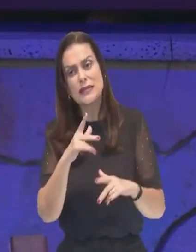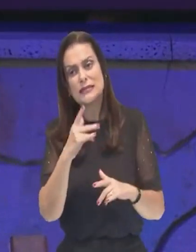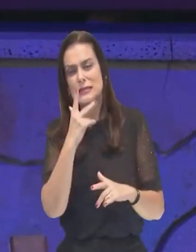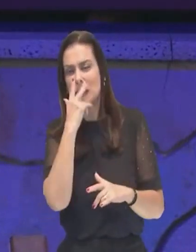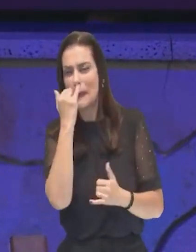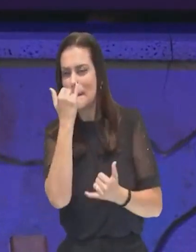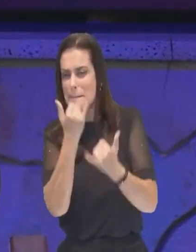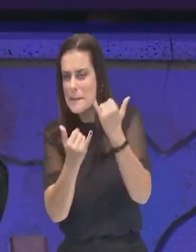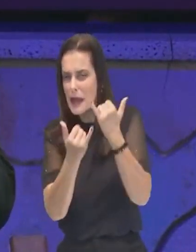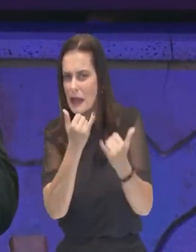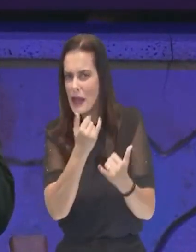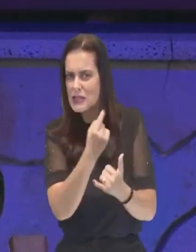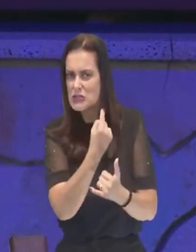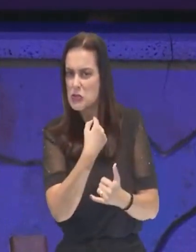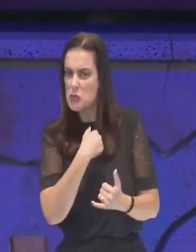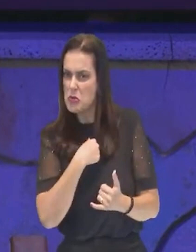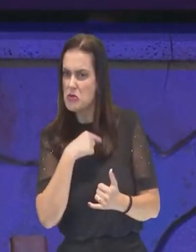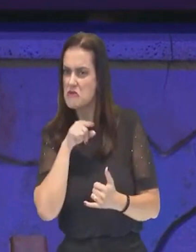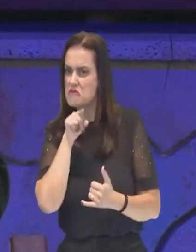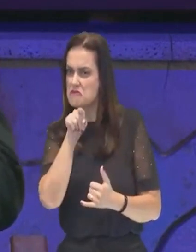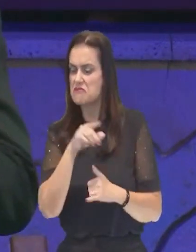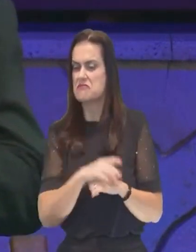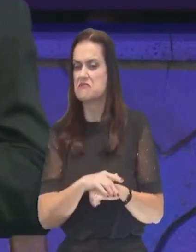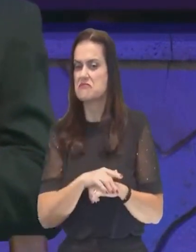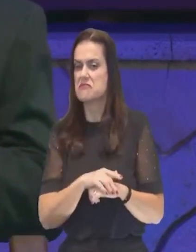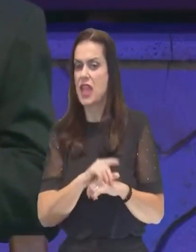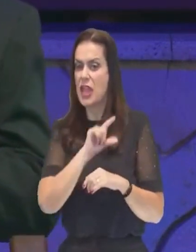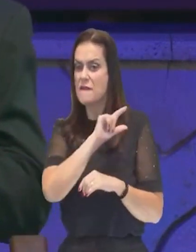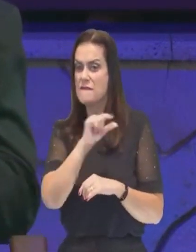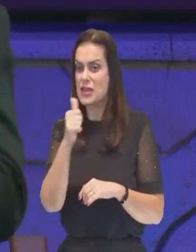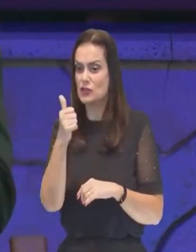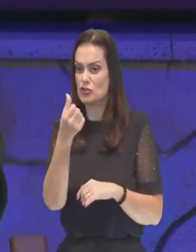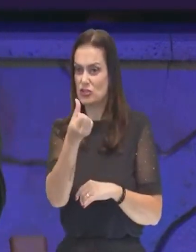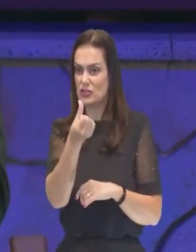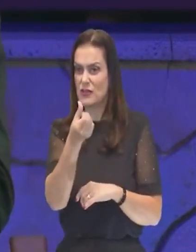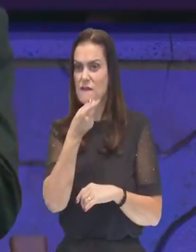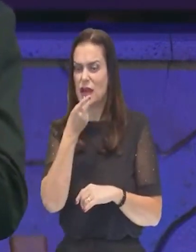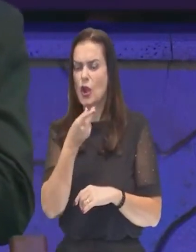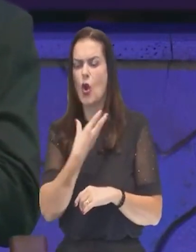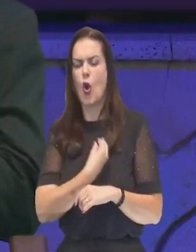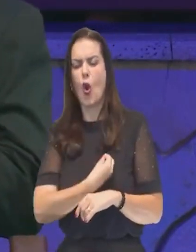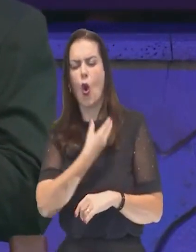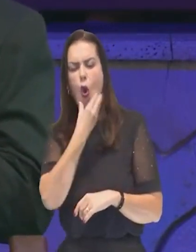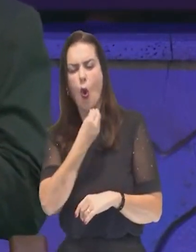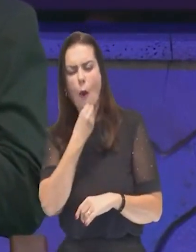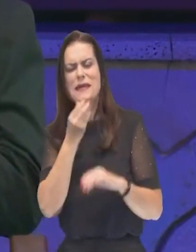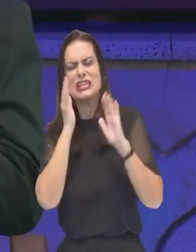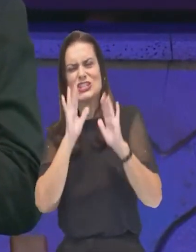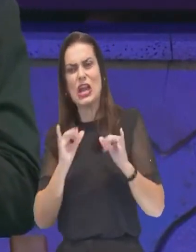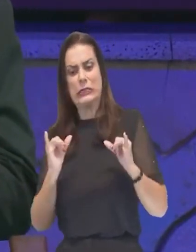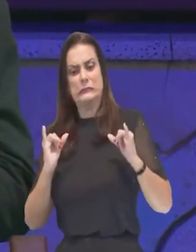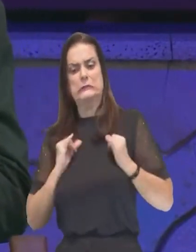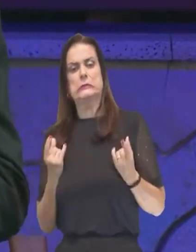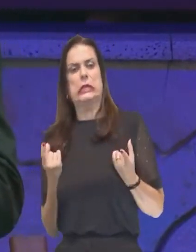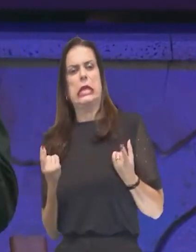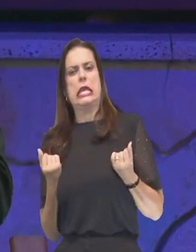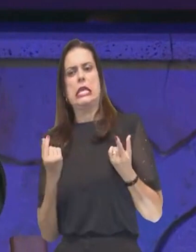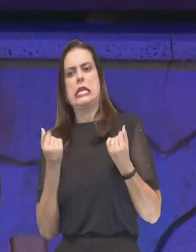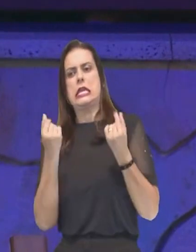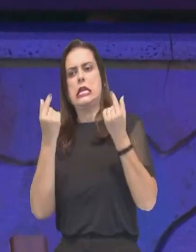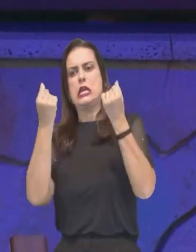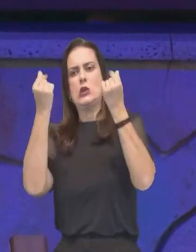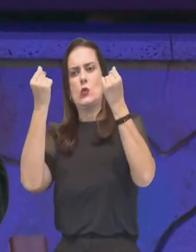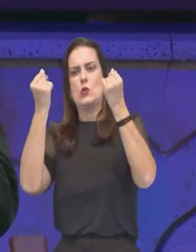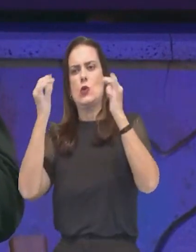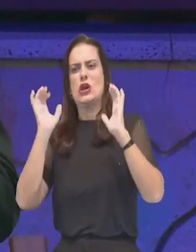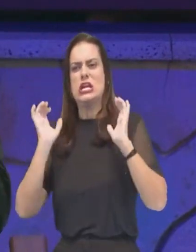nesta manhã. O homem, segundo o verso 16, o homem já era rico, muito rico. Ele possuía terras e